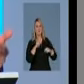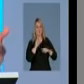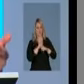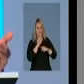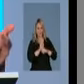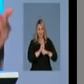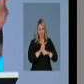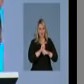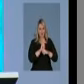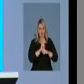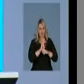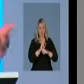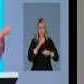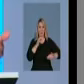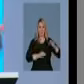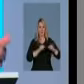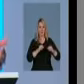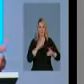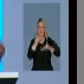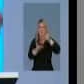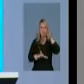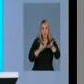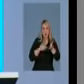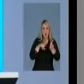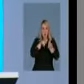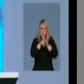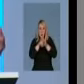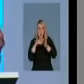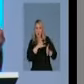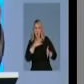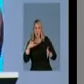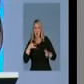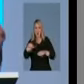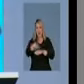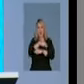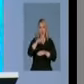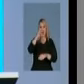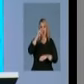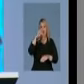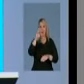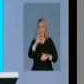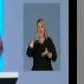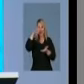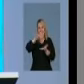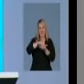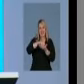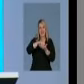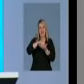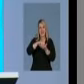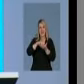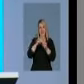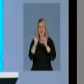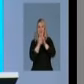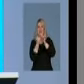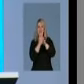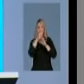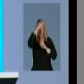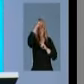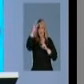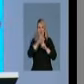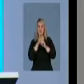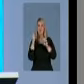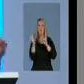política de abrigo, tem que ter os consultórios de rua, tem que ter os CAPs, os centros de atendimento psicossocial. Isso cabe à prefeitura.